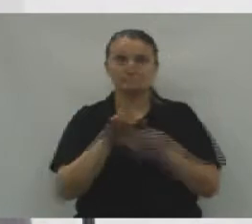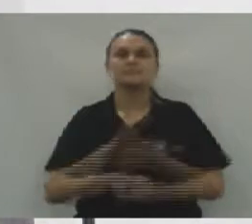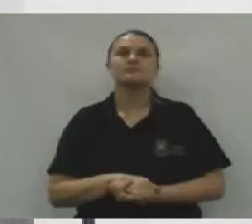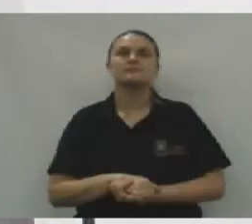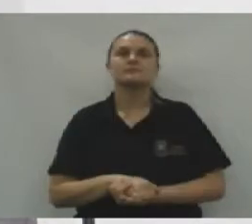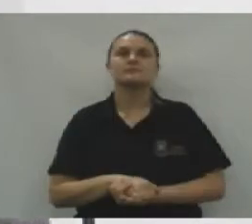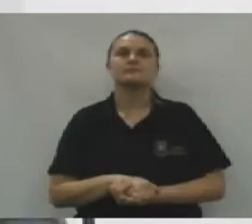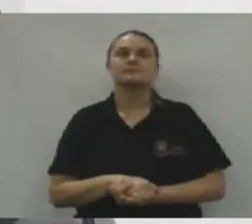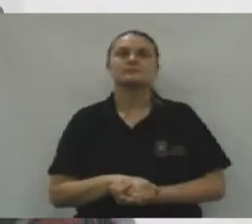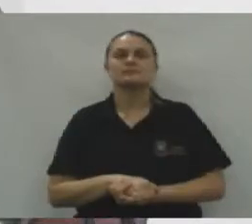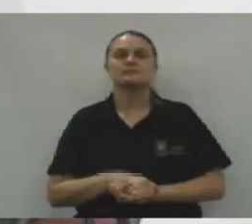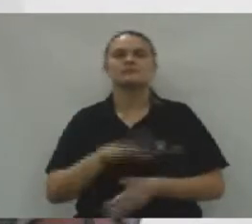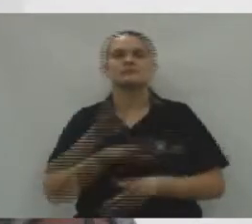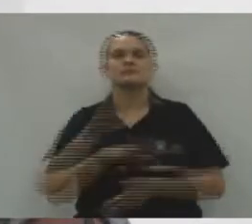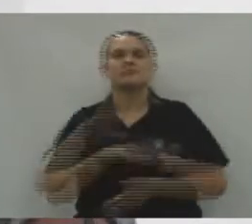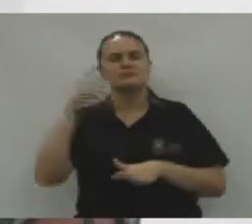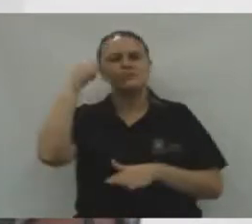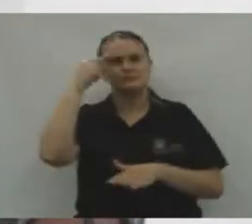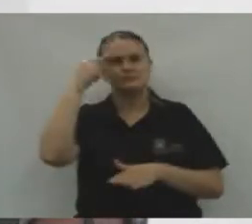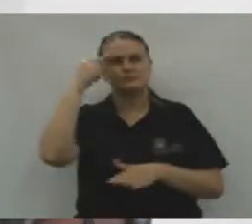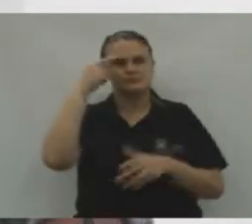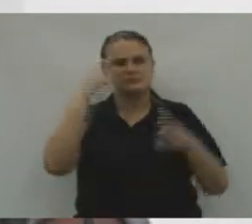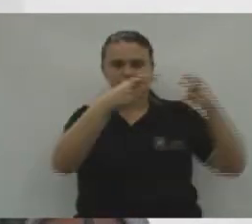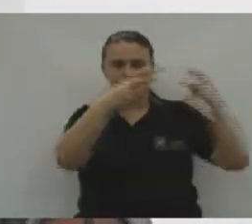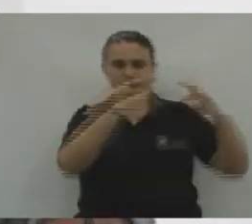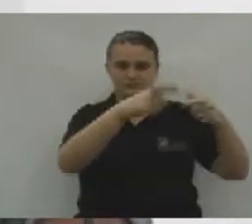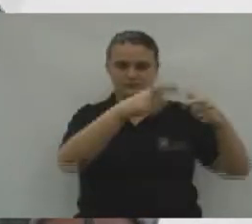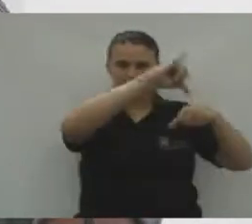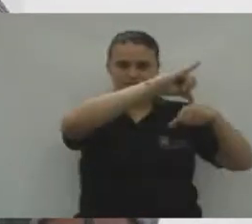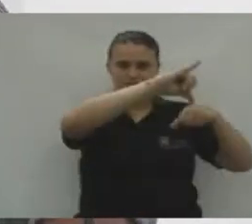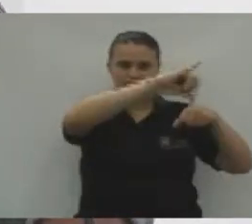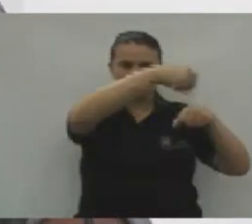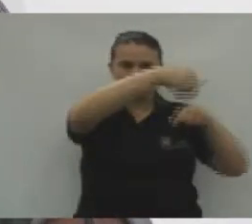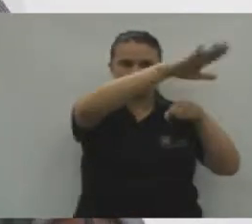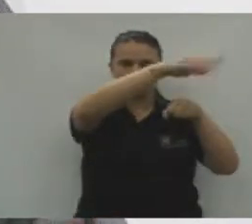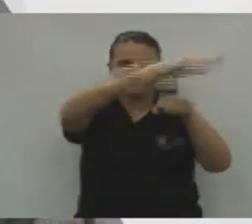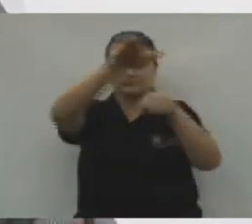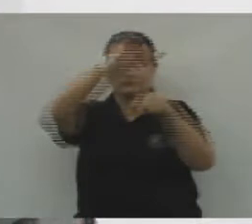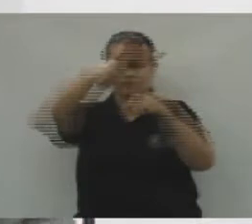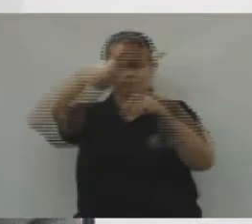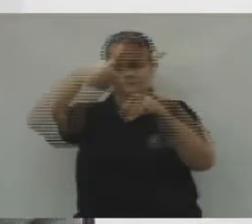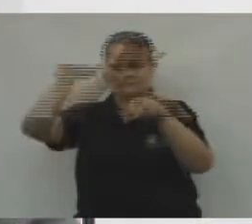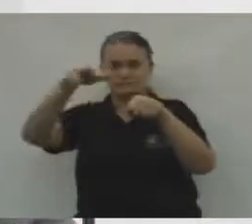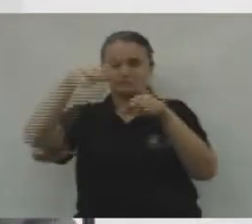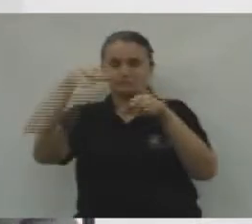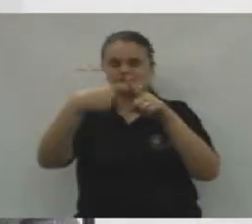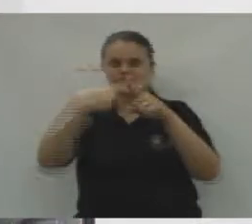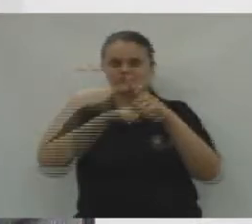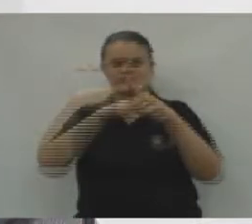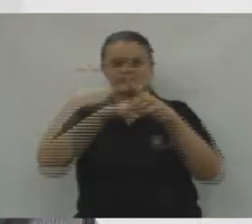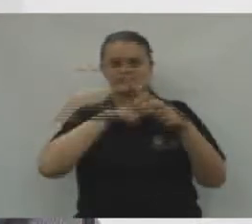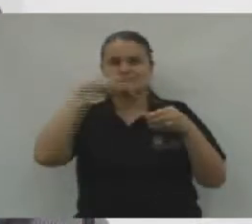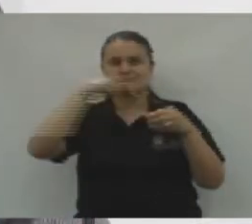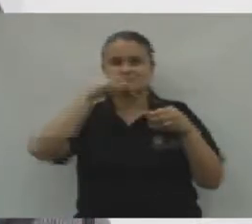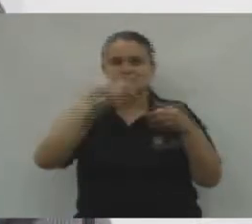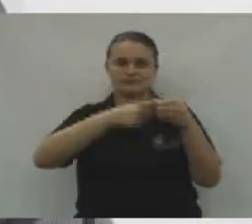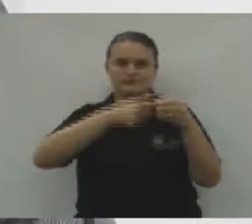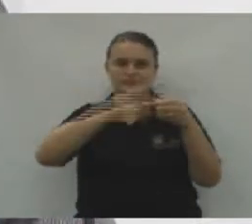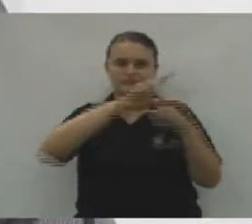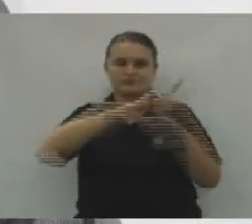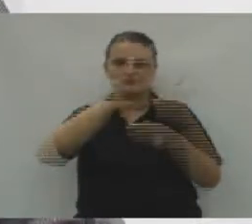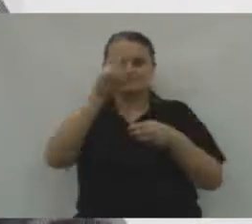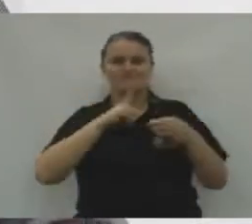Você pensa também num centro de distribuição para que esses produtos venham das diversas propriedades e passem por uma triagem nesse